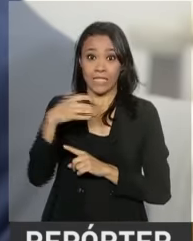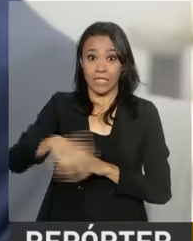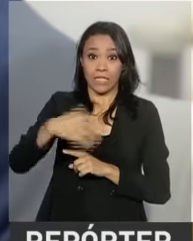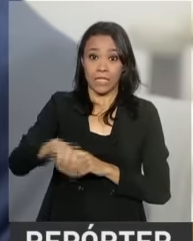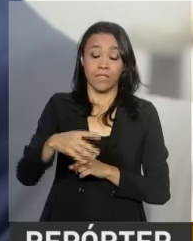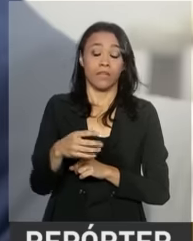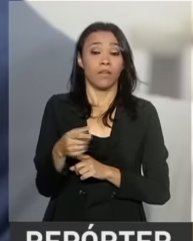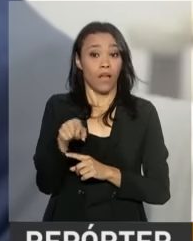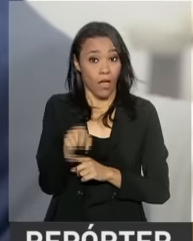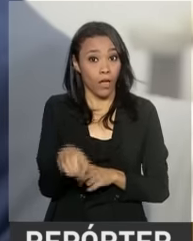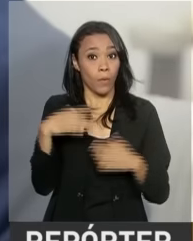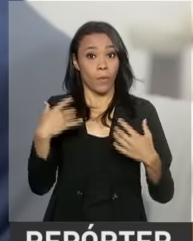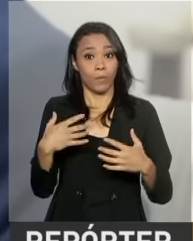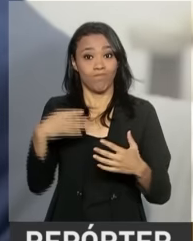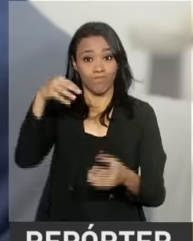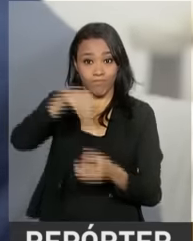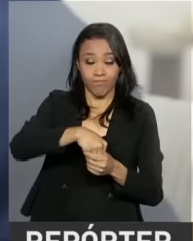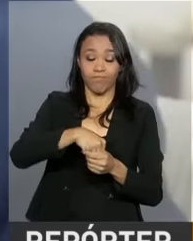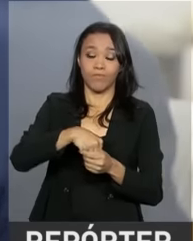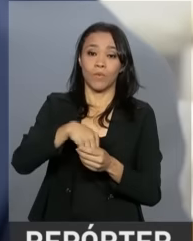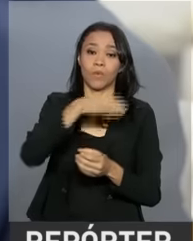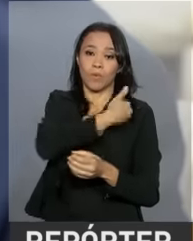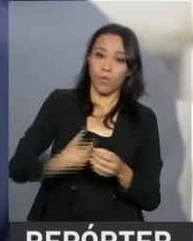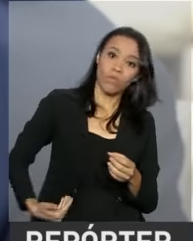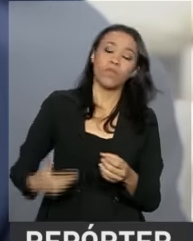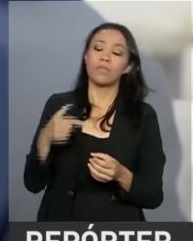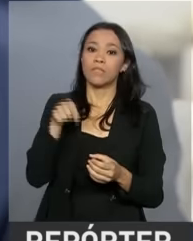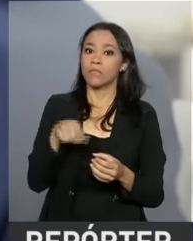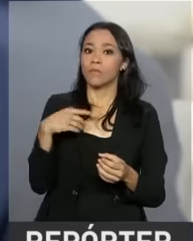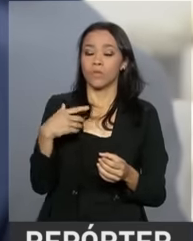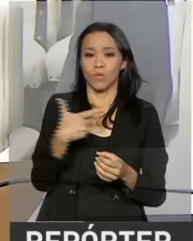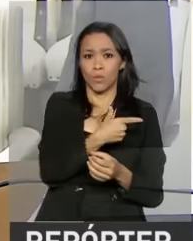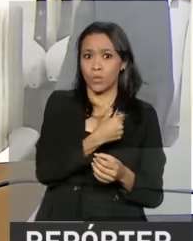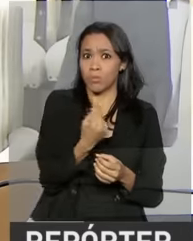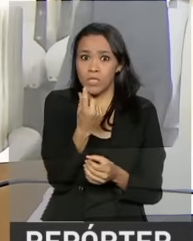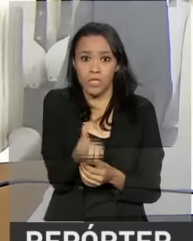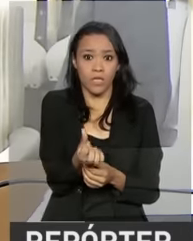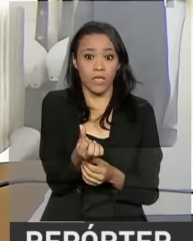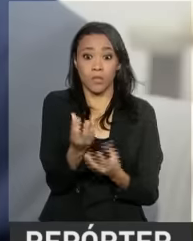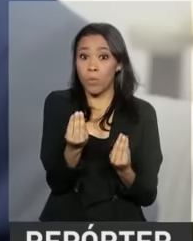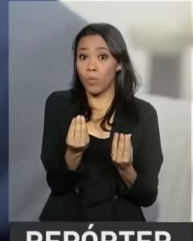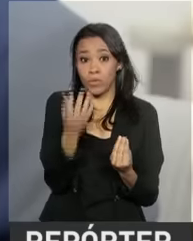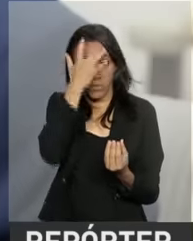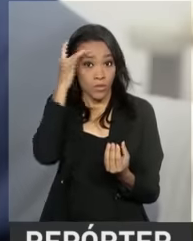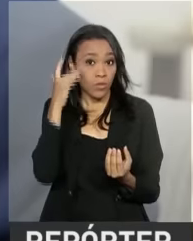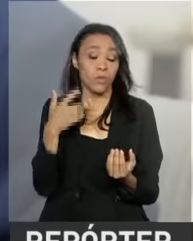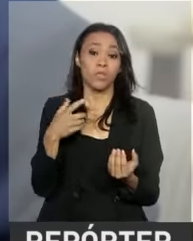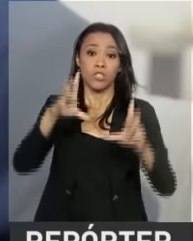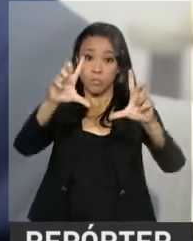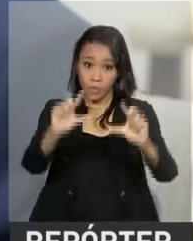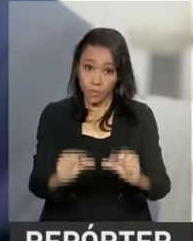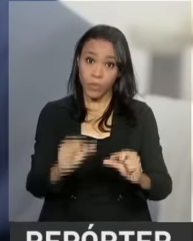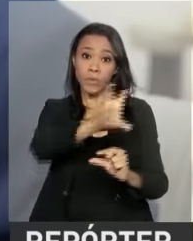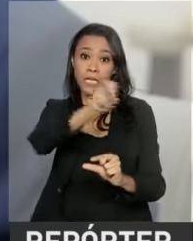públicas do governo Central eh E isso se acentuou bastante em 2016 o número de contribuintes eh se reduz